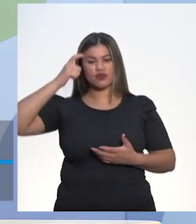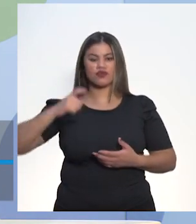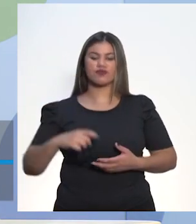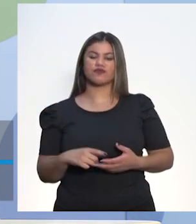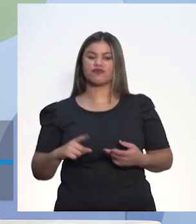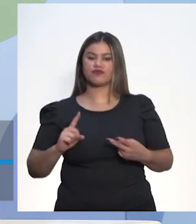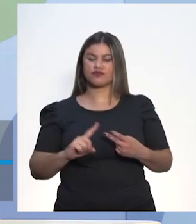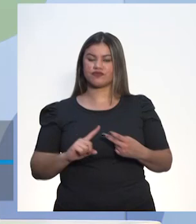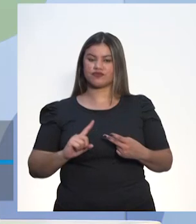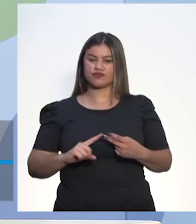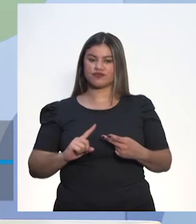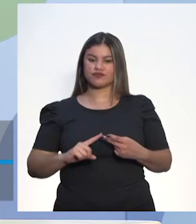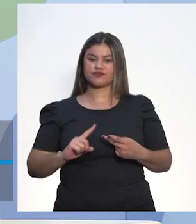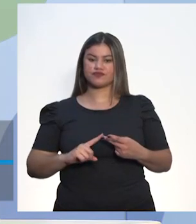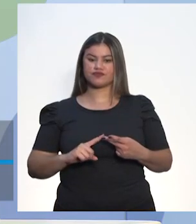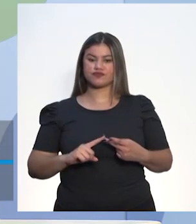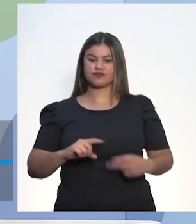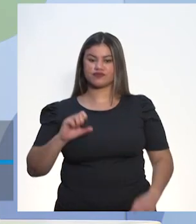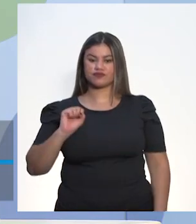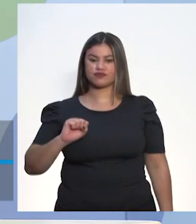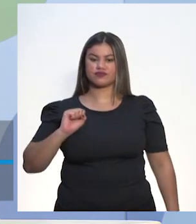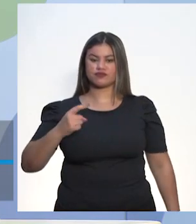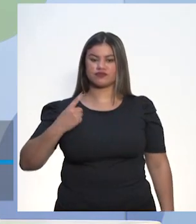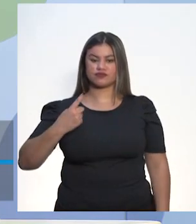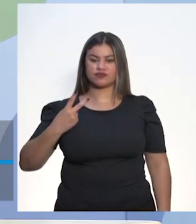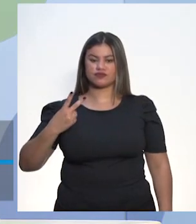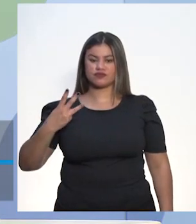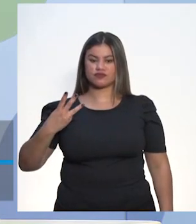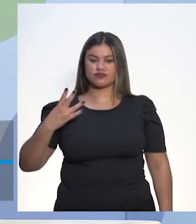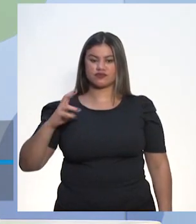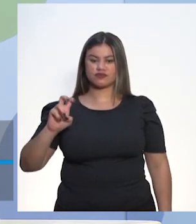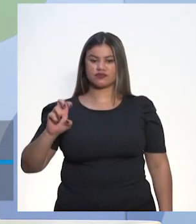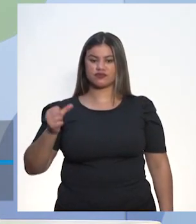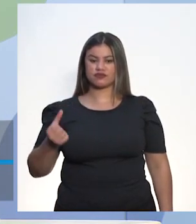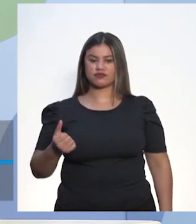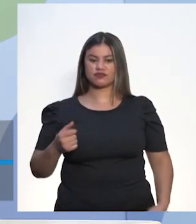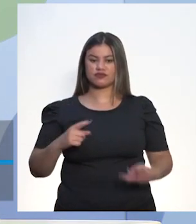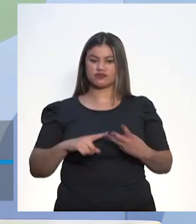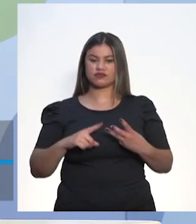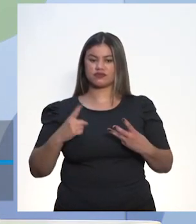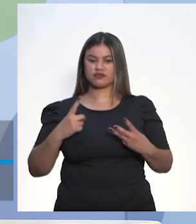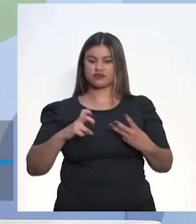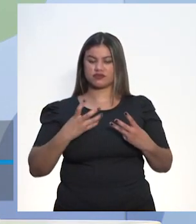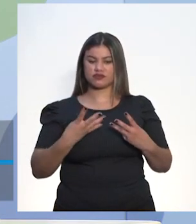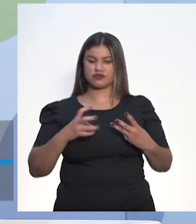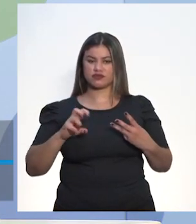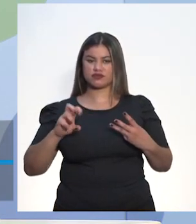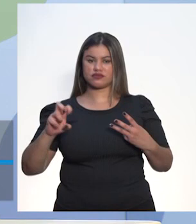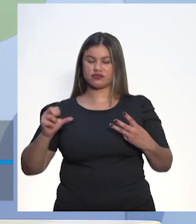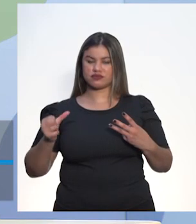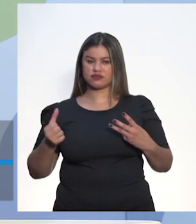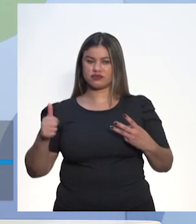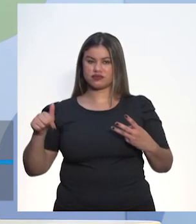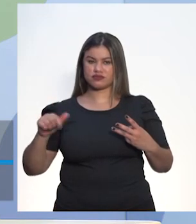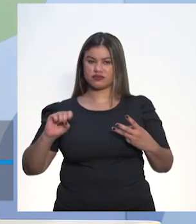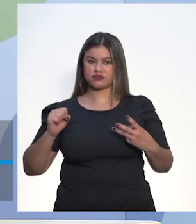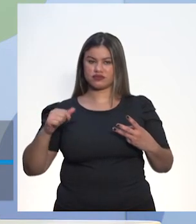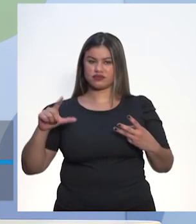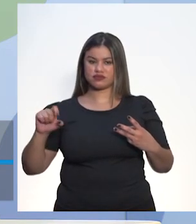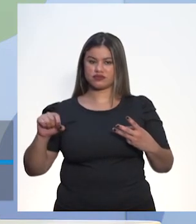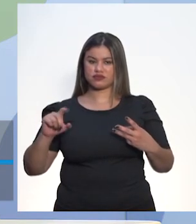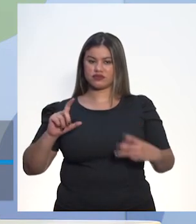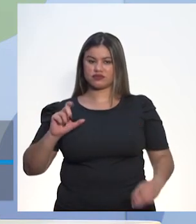tá? S, 1, 2, 3, 4, 5 e 6. E na terceira, espaço amostral, 2, 3, 4, 5, 6, 7, 8, 9, 10. A, K,